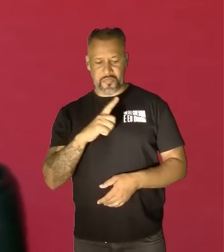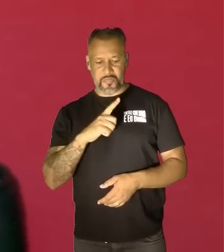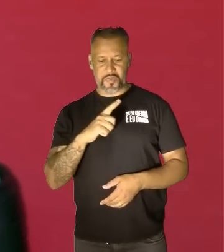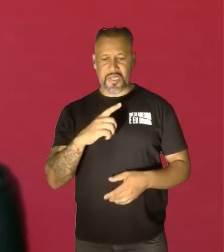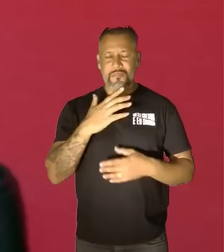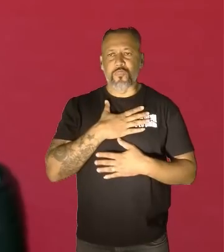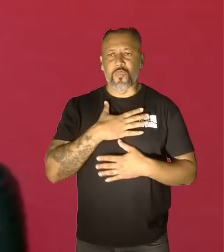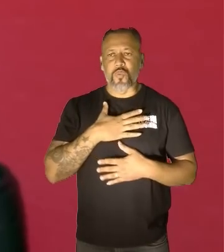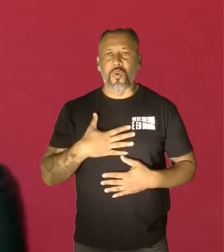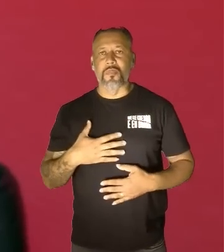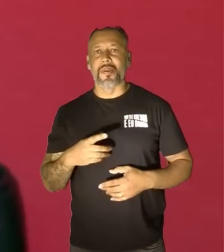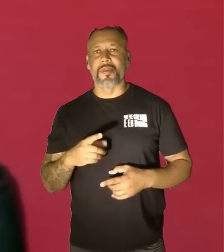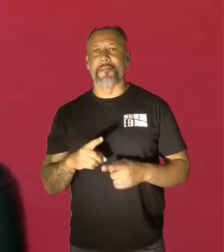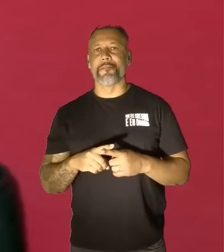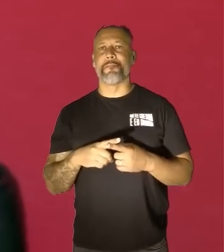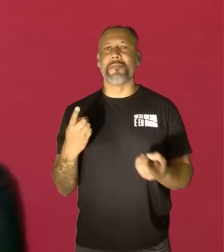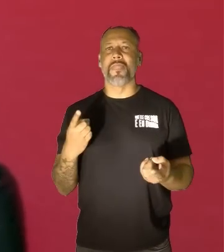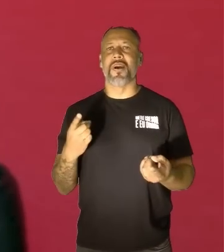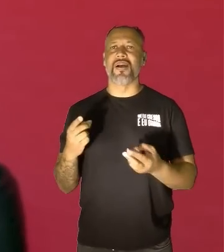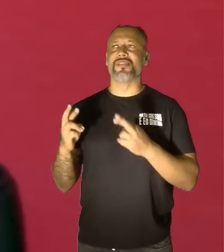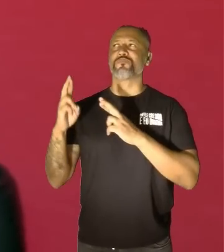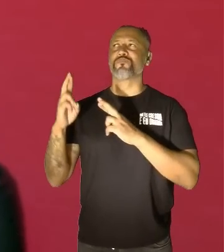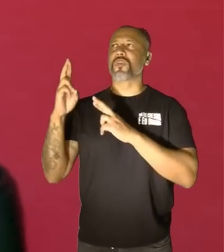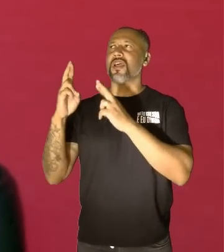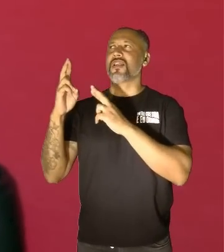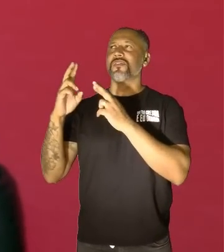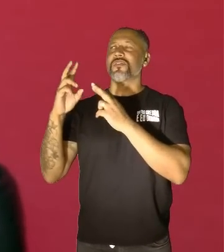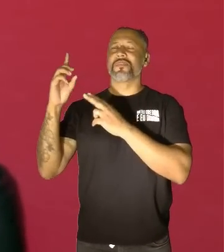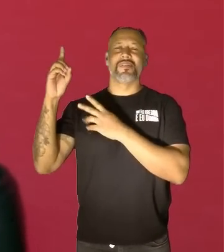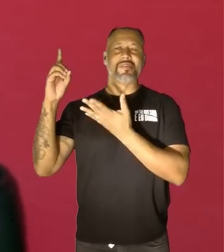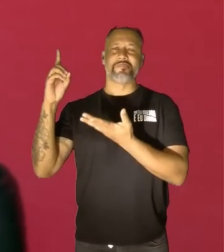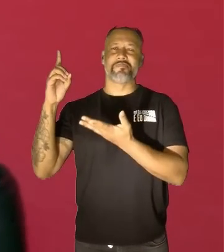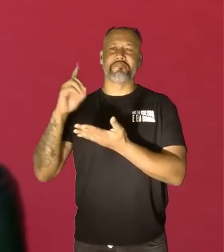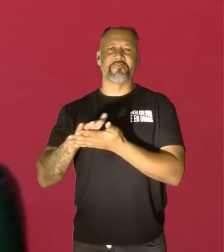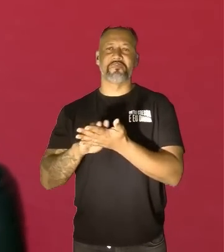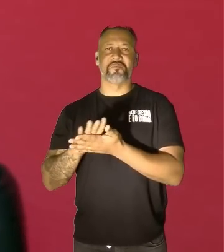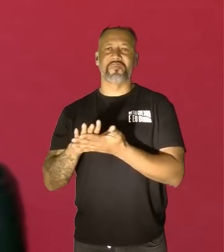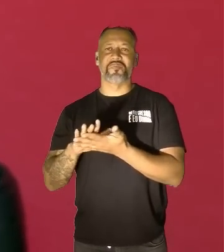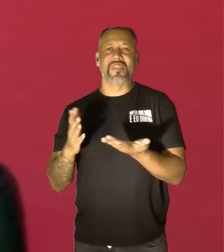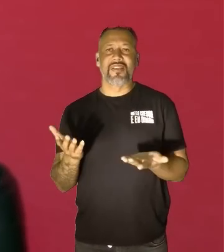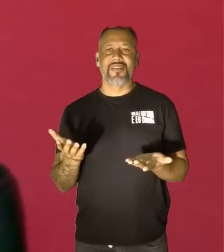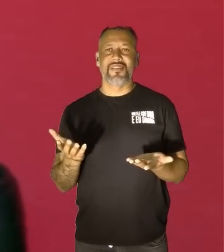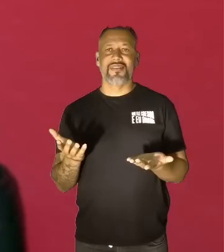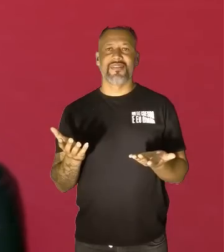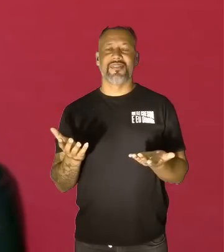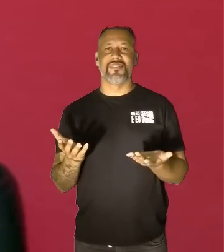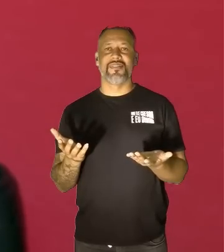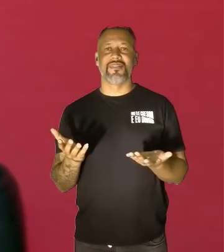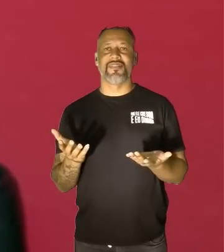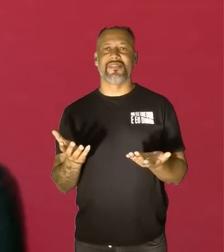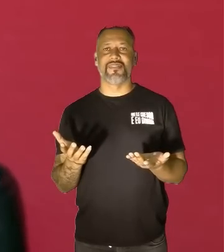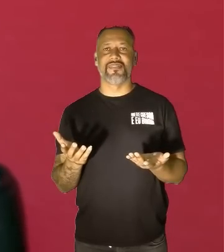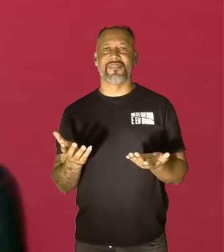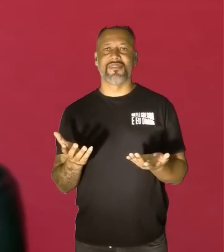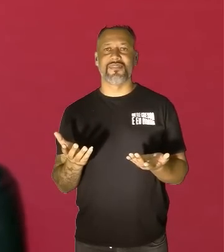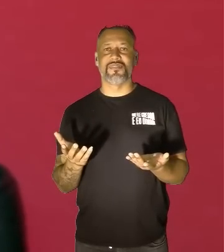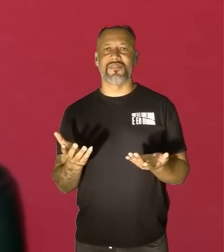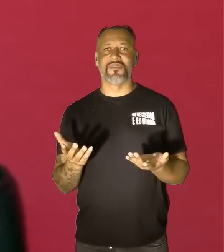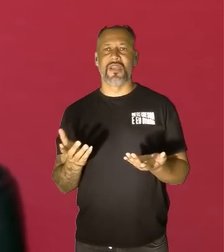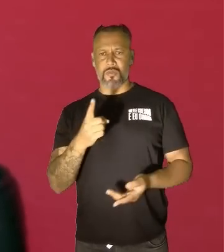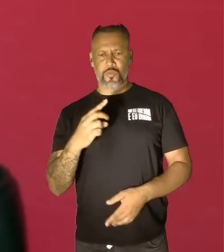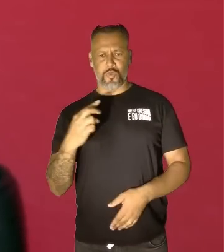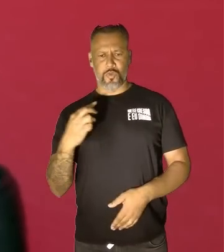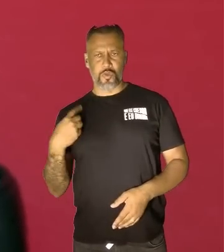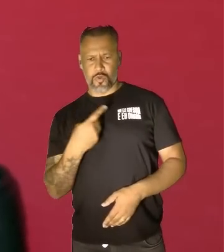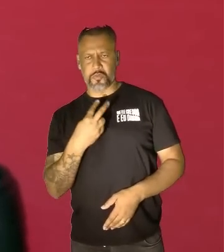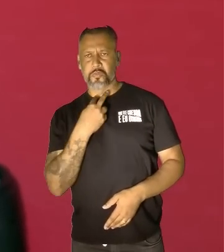tinha relacionamento, e crente vive sem acessório, mas crente não vive sem relacionamento. Não dá para viver com Deus